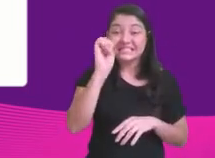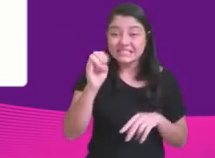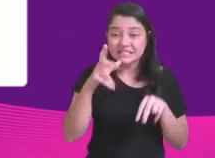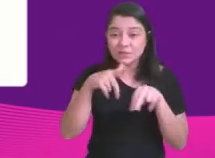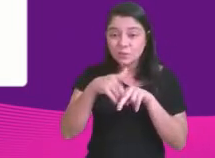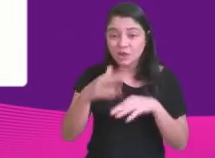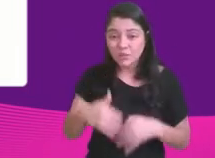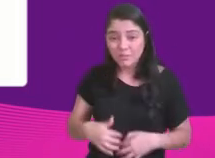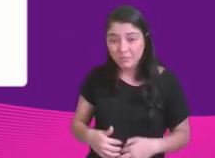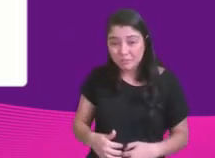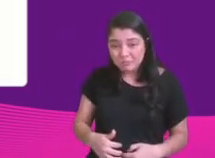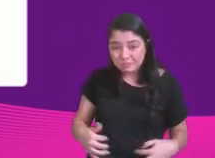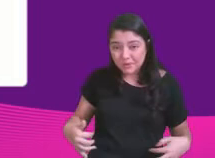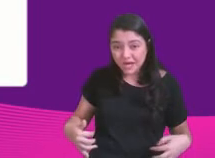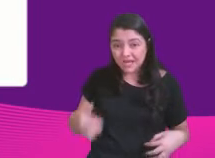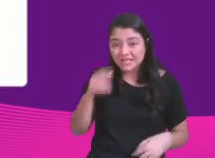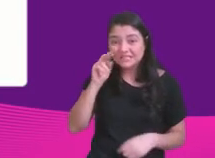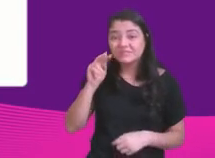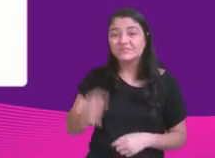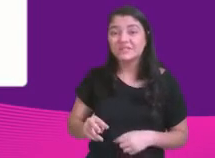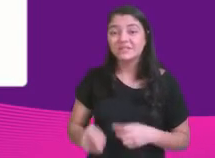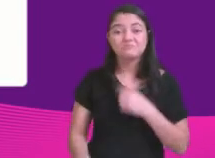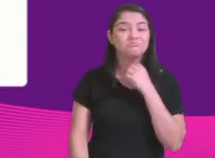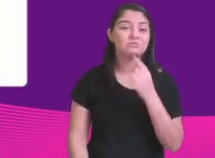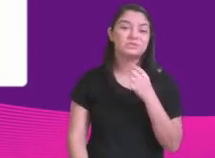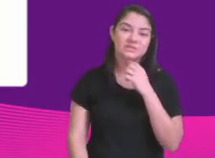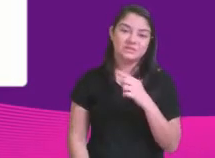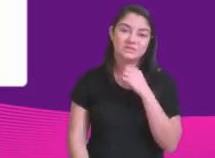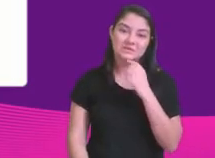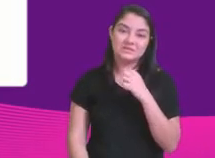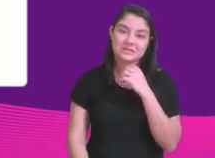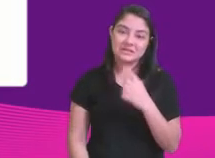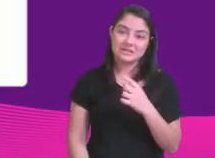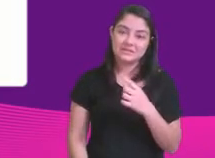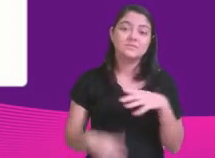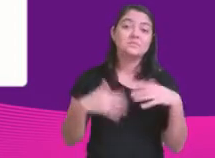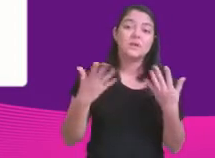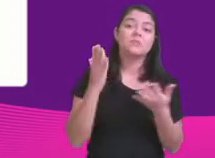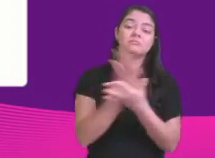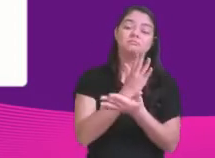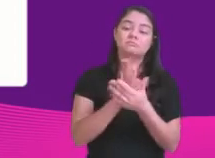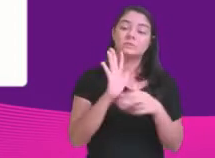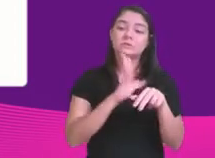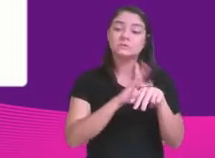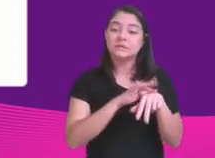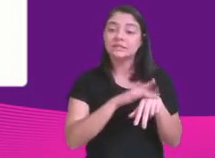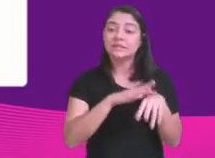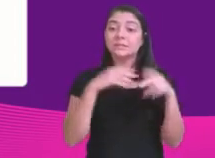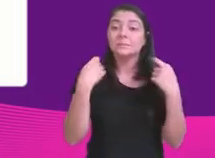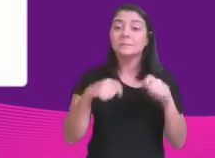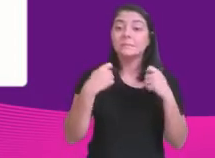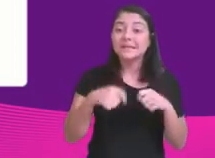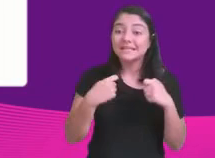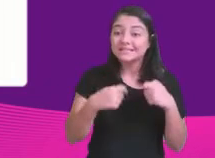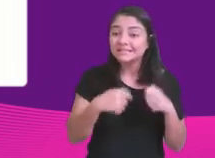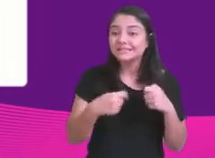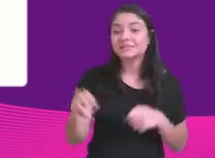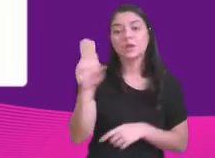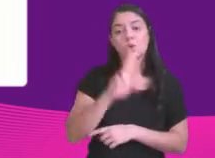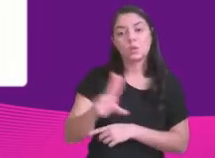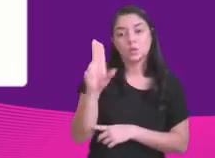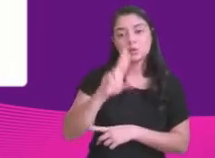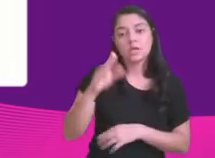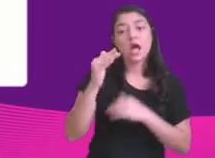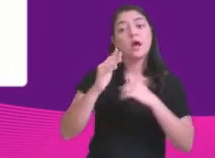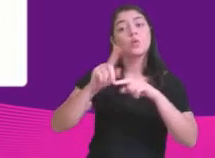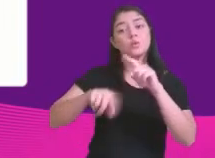laparoscópica. E talvez estes sejam os pacientes na qual nós devemos utilizar os nossos